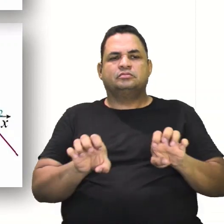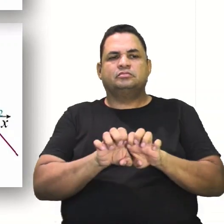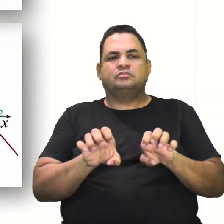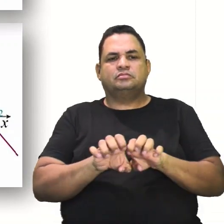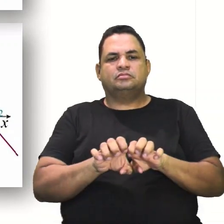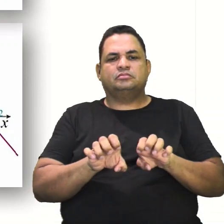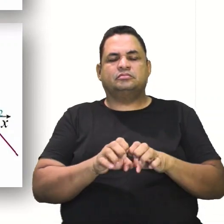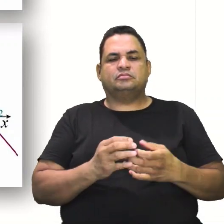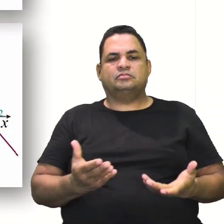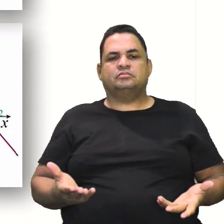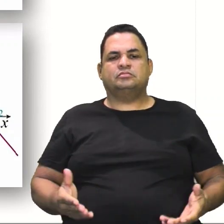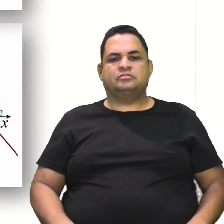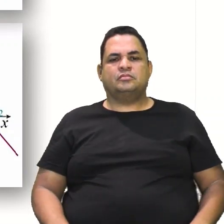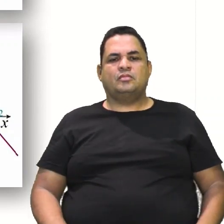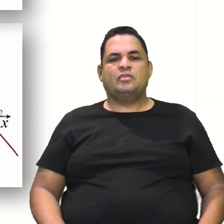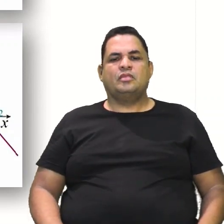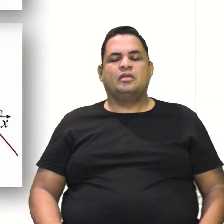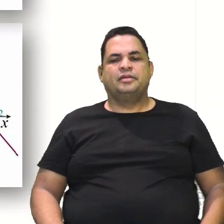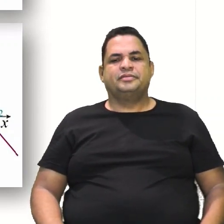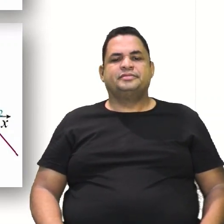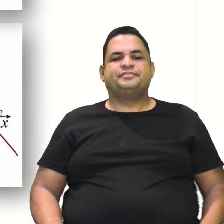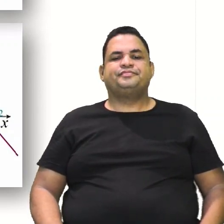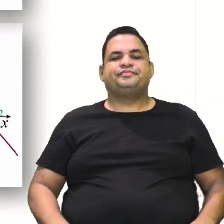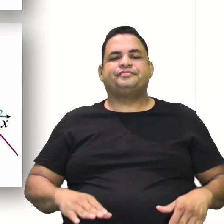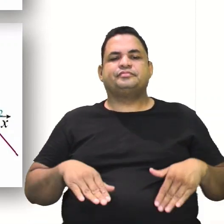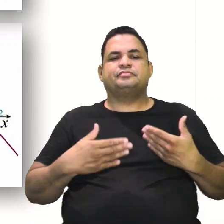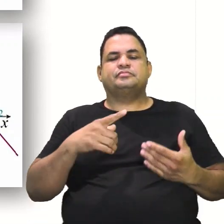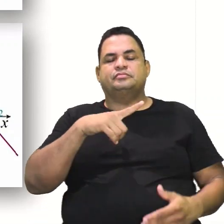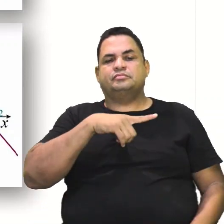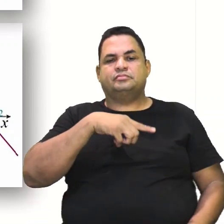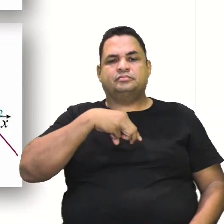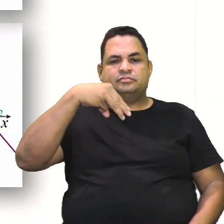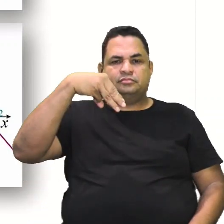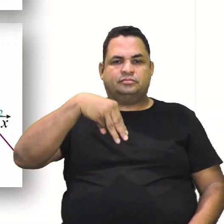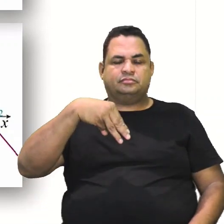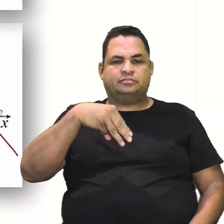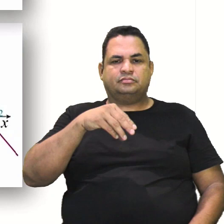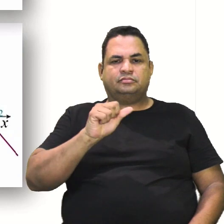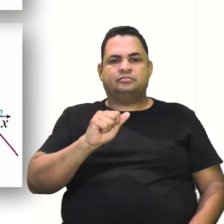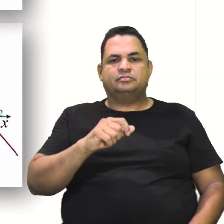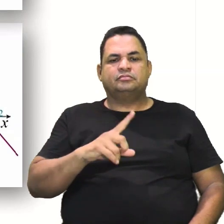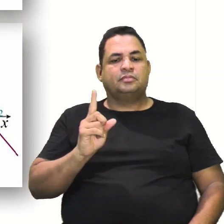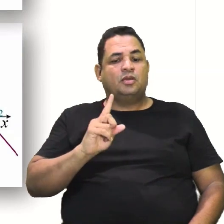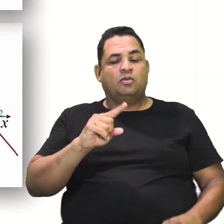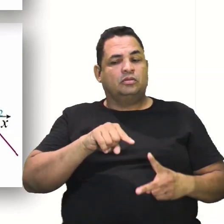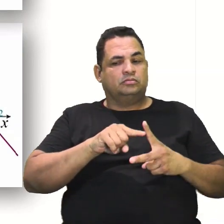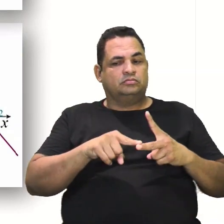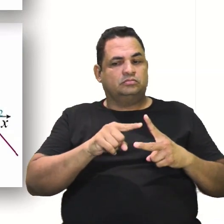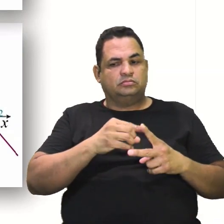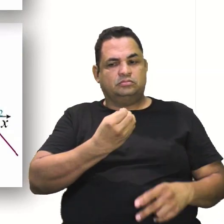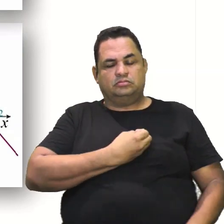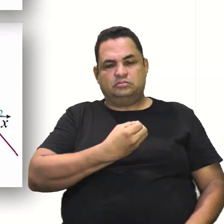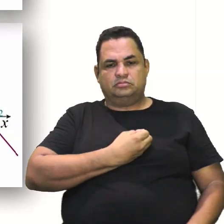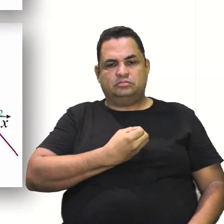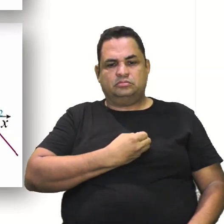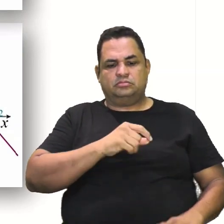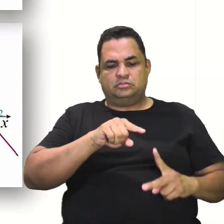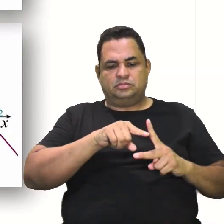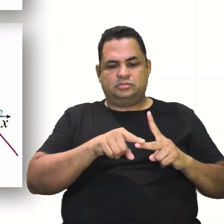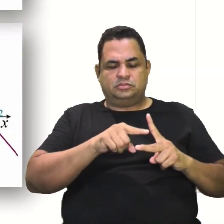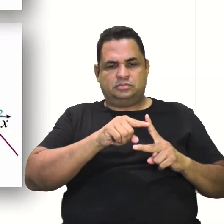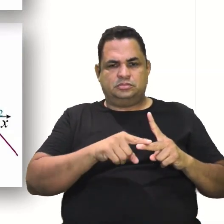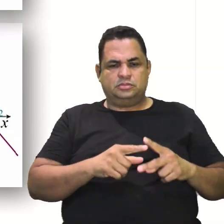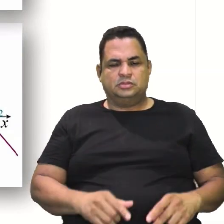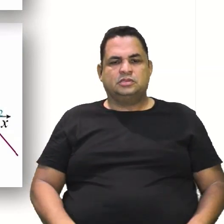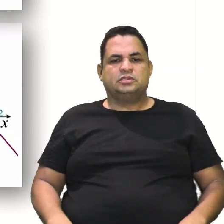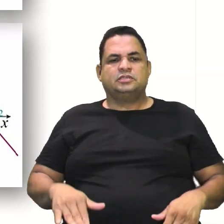equação, né? Da reta. Então, assim, ó, toda vez que você tiver o mzinho, é o coeficiente angular, não é o ângulo. É o coeficiente angular,